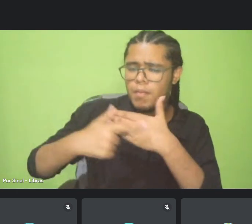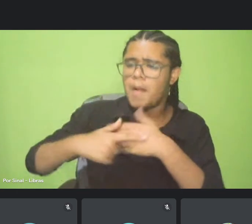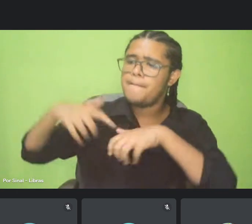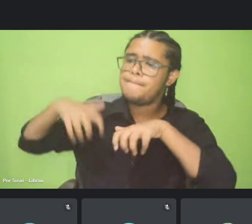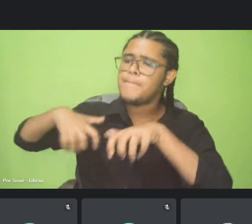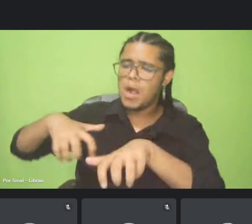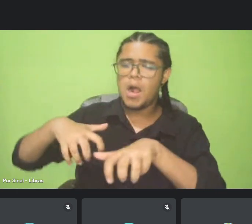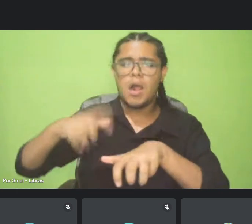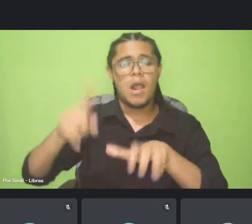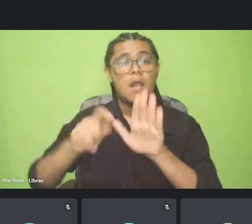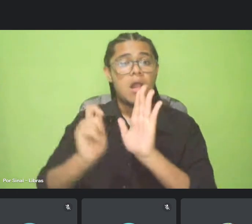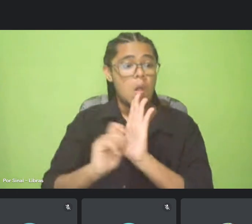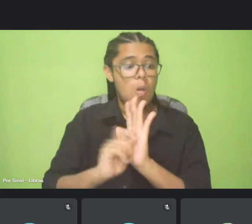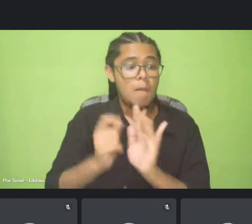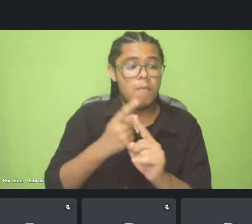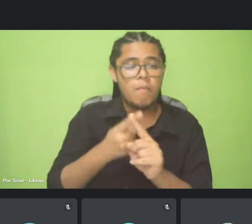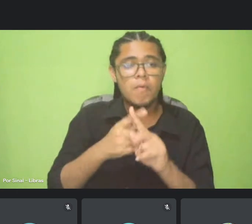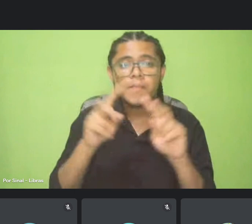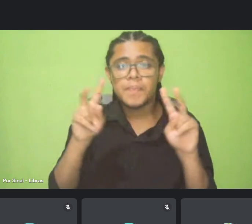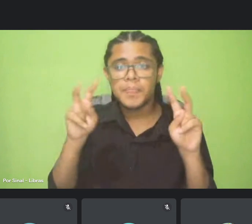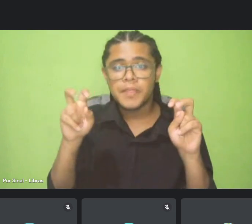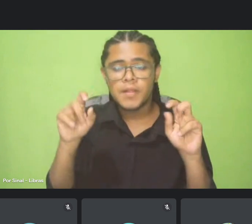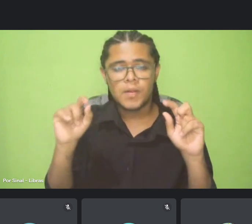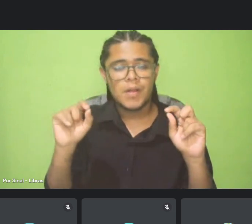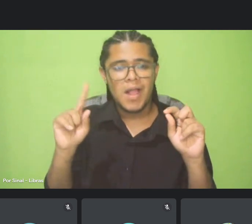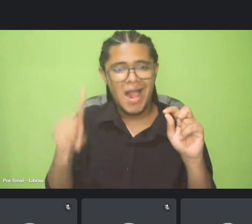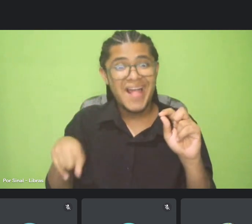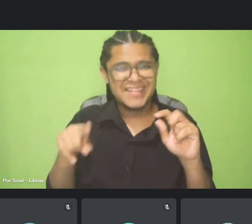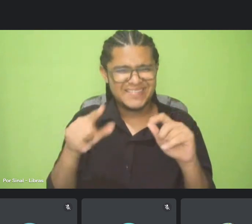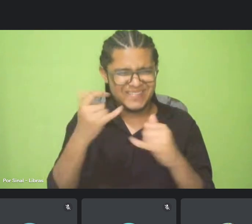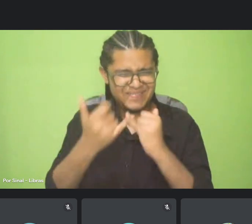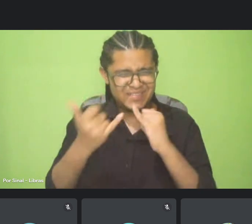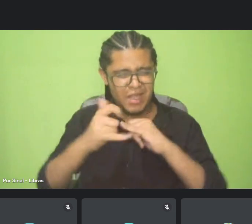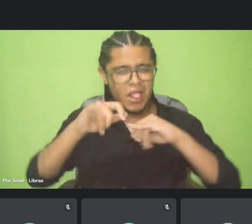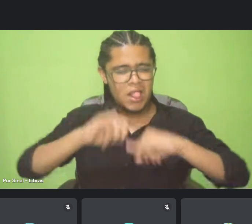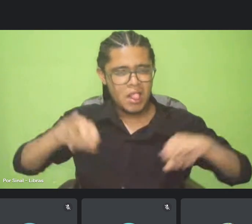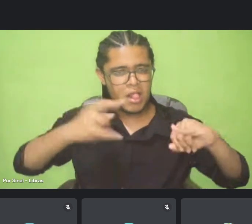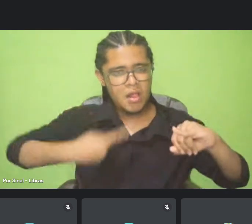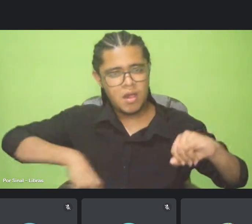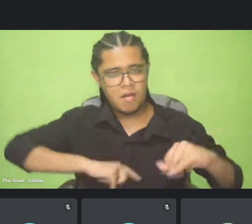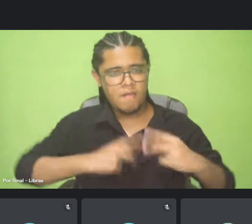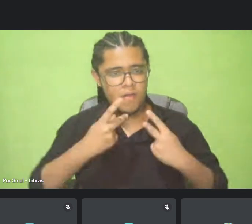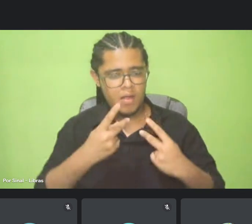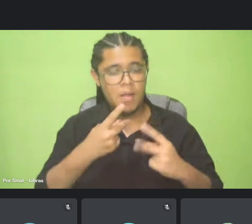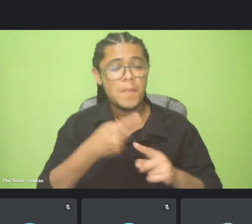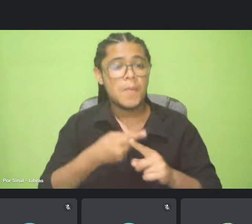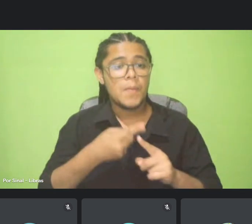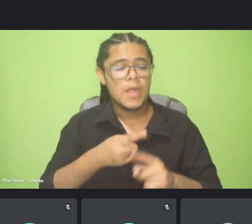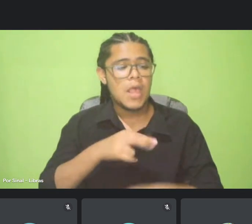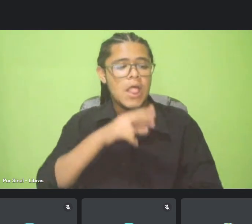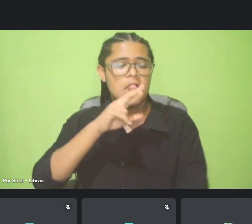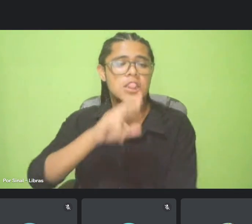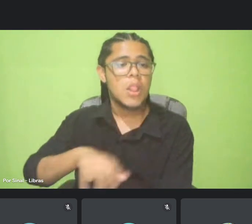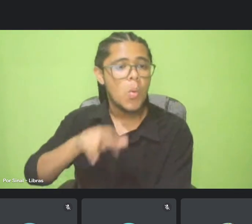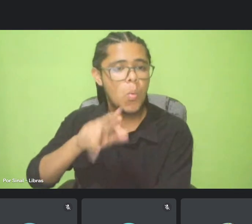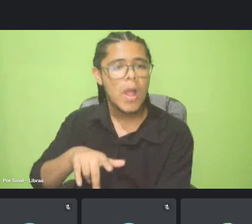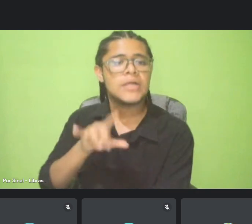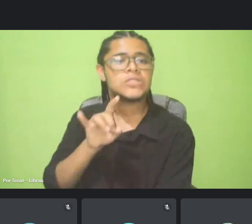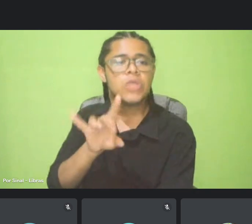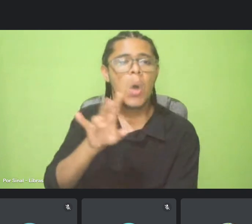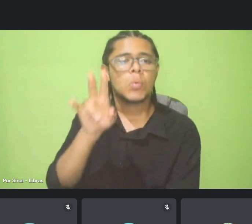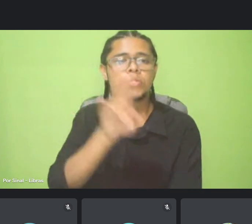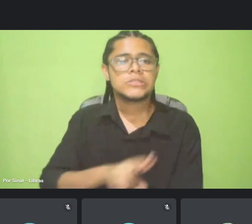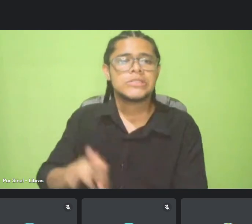que a gente aborda é como tem um slogan que a gente fala na marcha da maconha. Não é só para usar drogas que a gente marcha. Então,